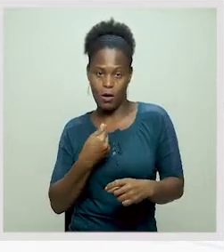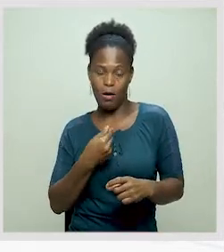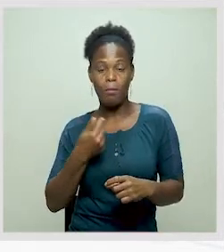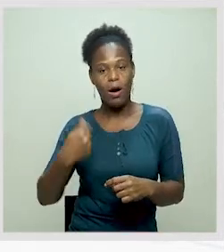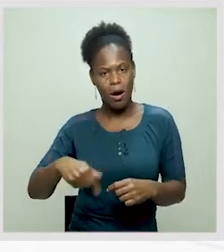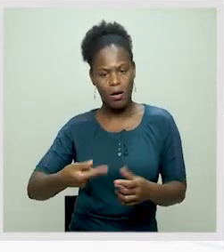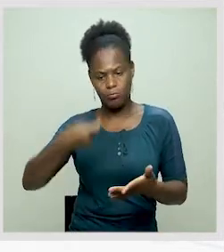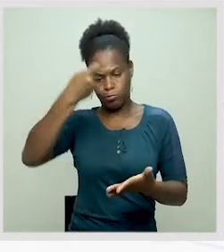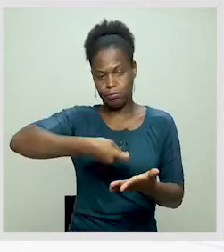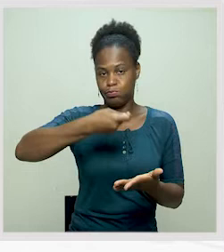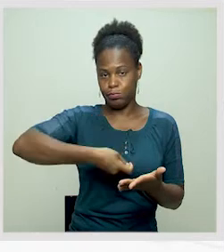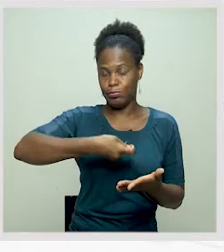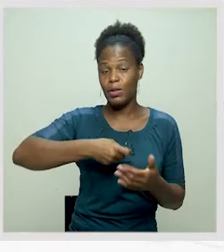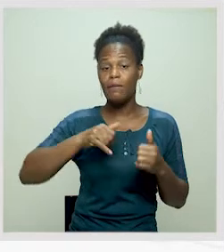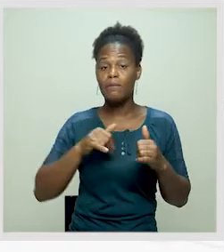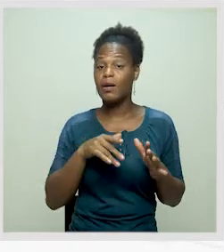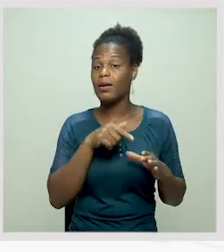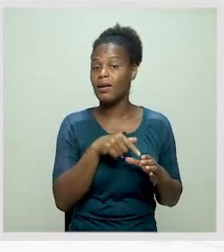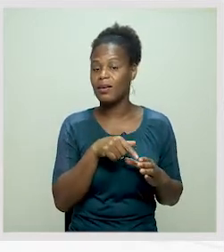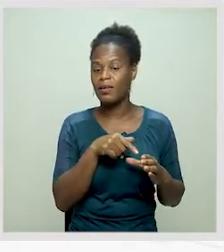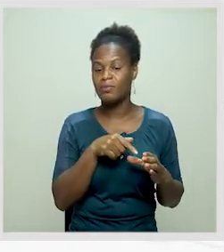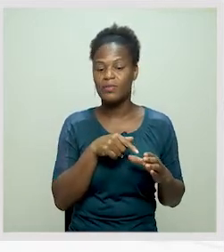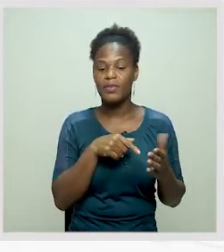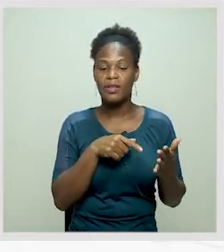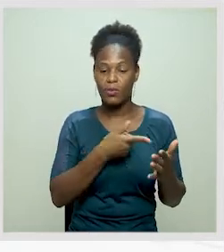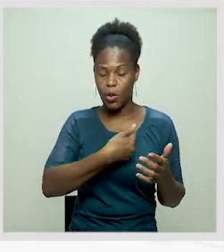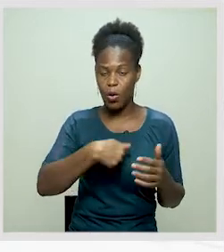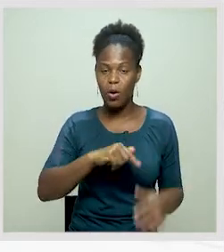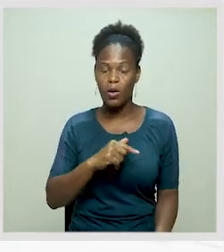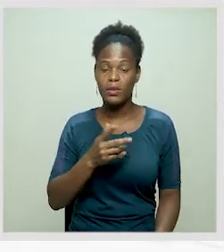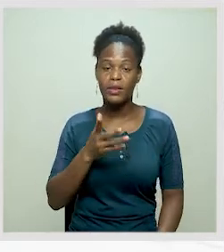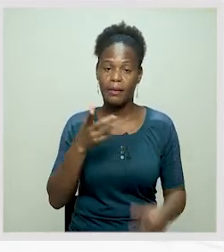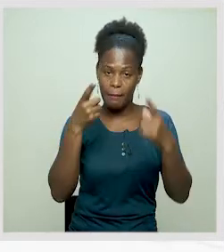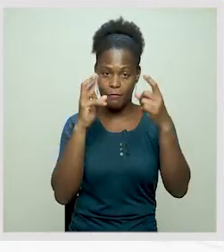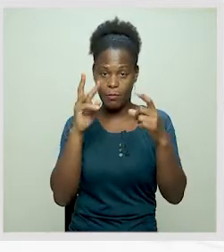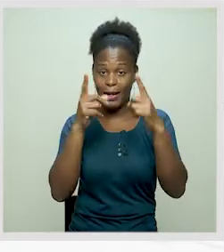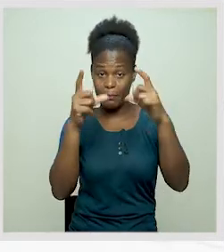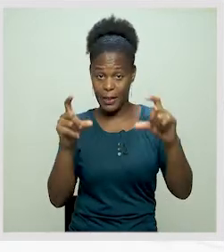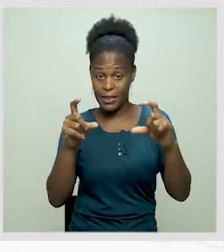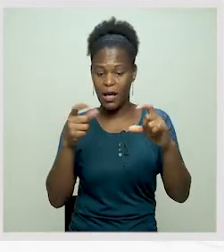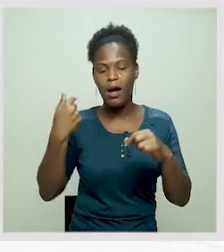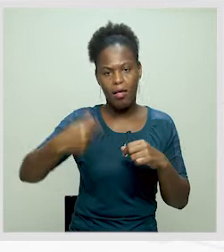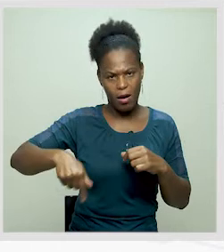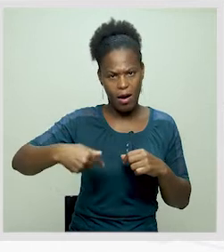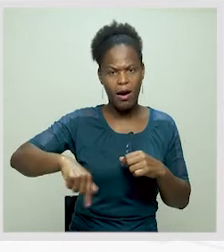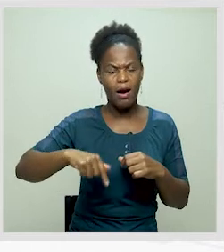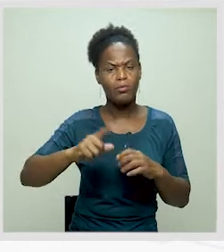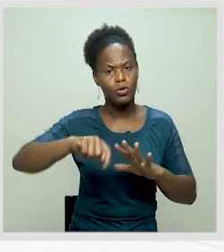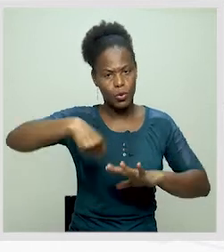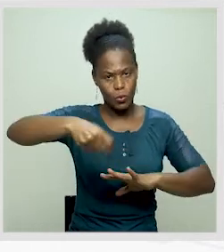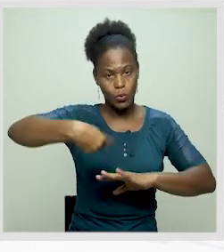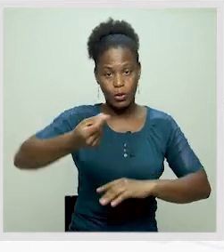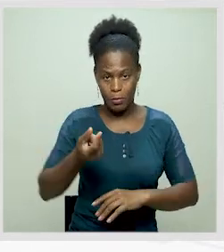se financiar. Nesse caso, nós temos que a empresa tem